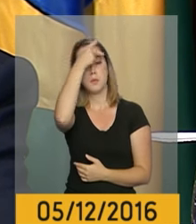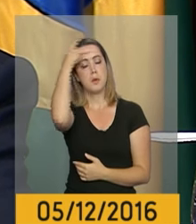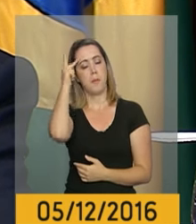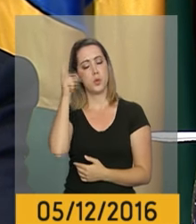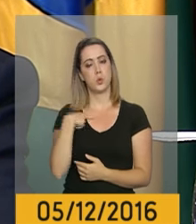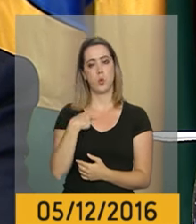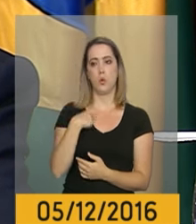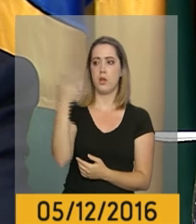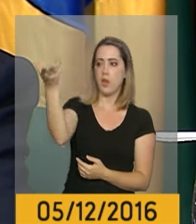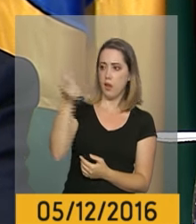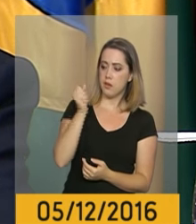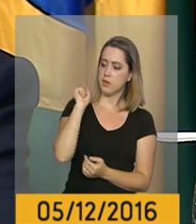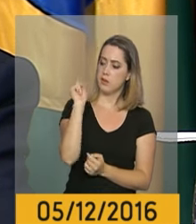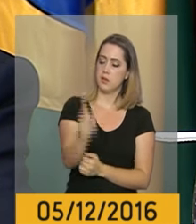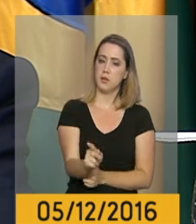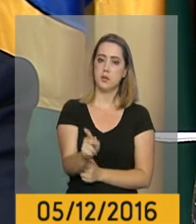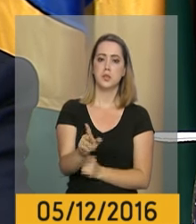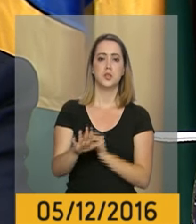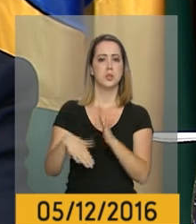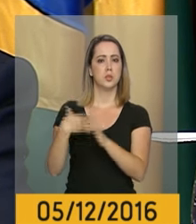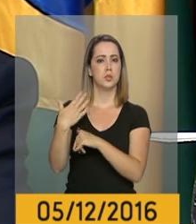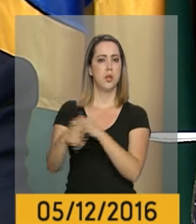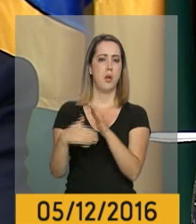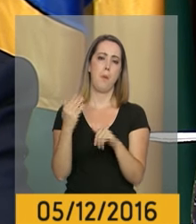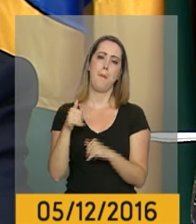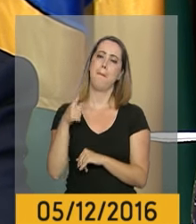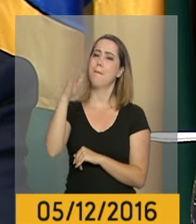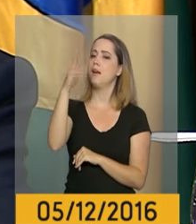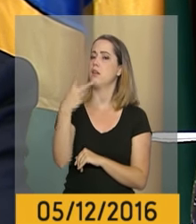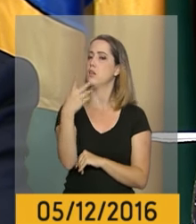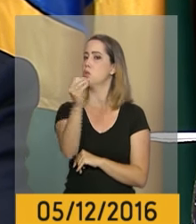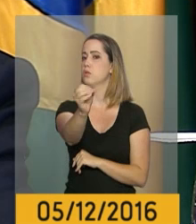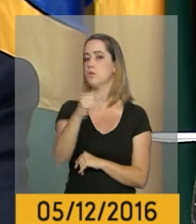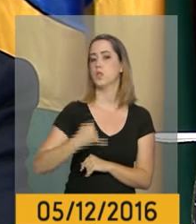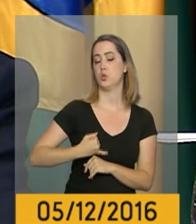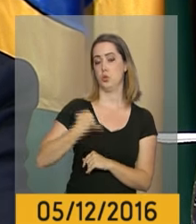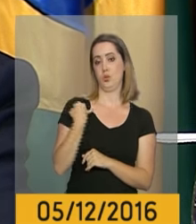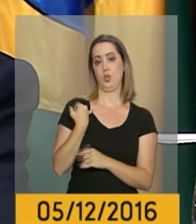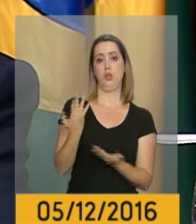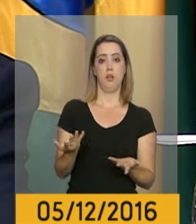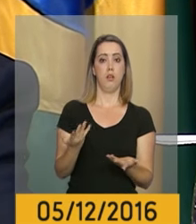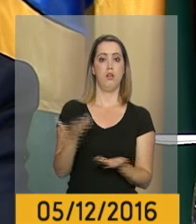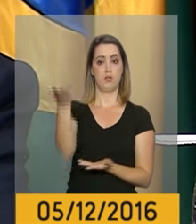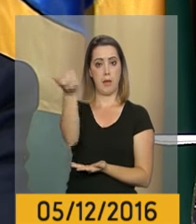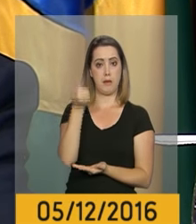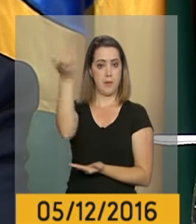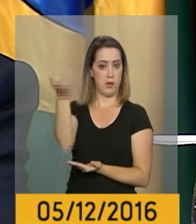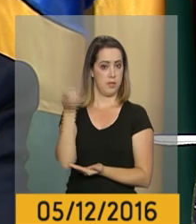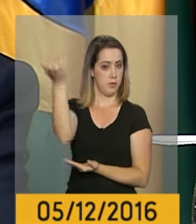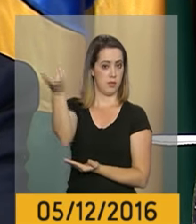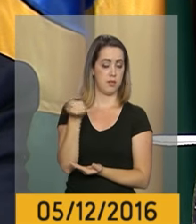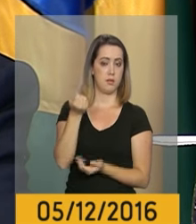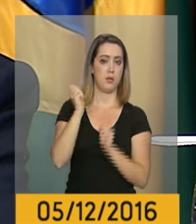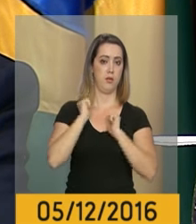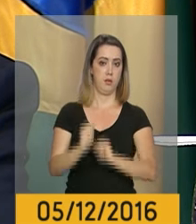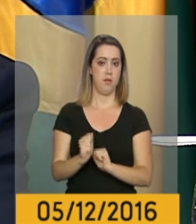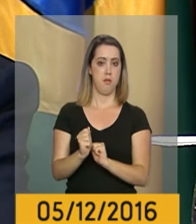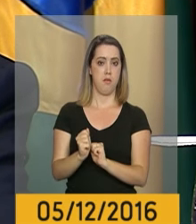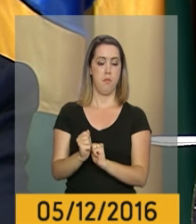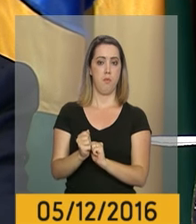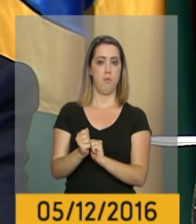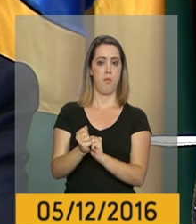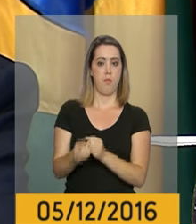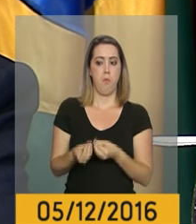aposentar, ele ainda permanece mais de 20 anos, muitas vezes, eh, recebendo e ainda pode deixar